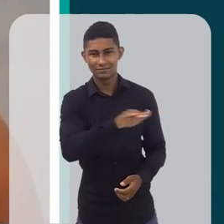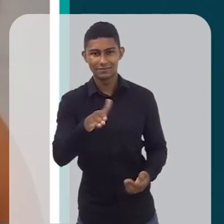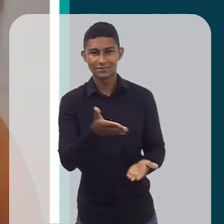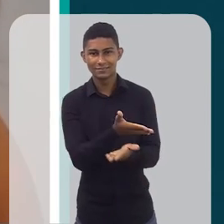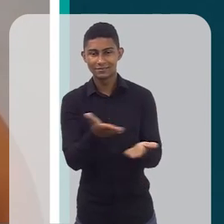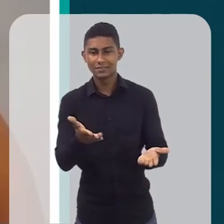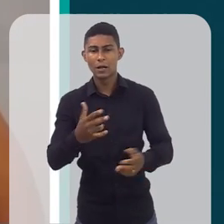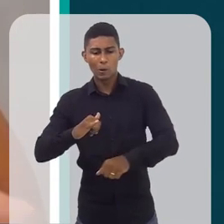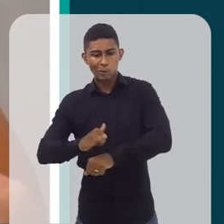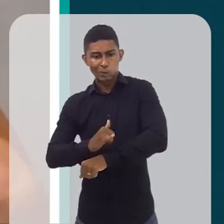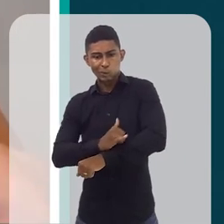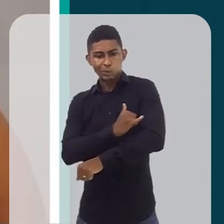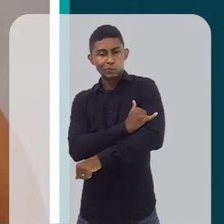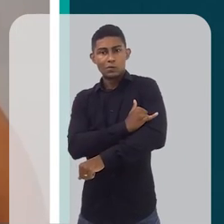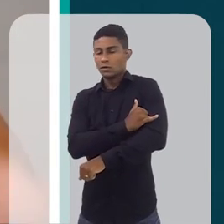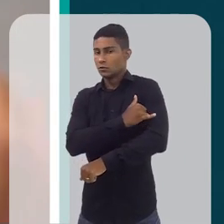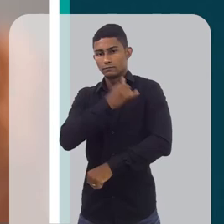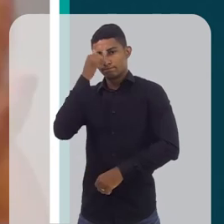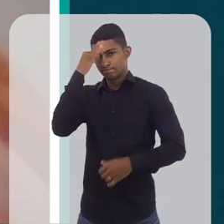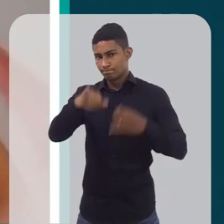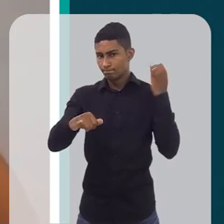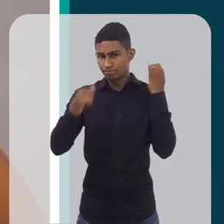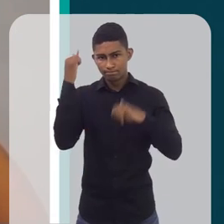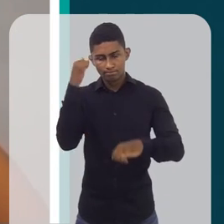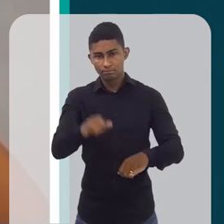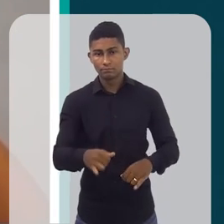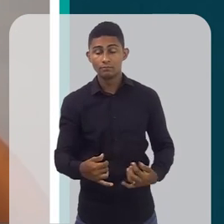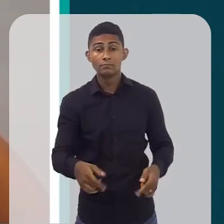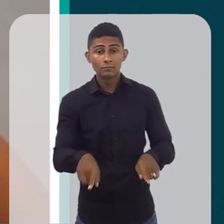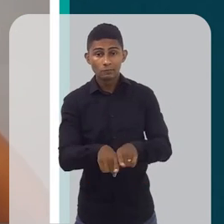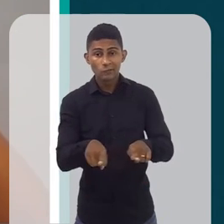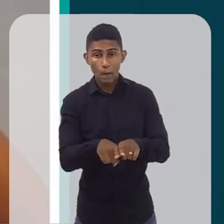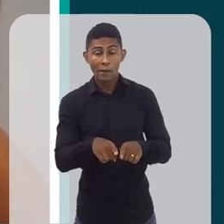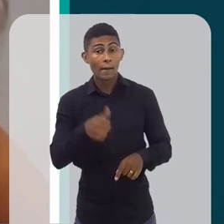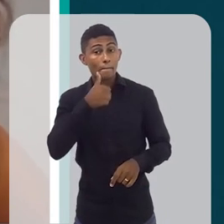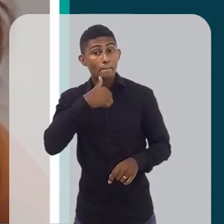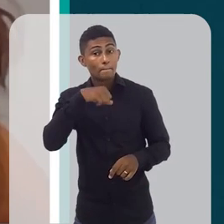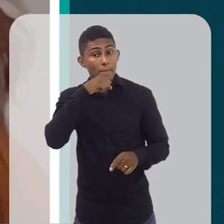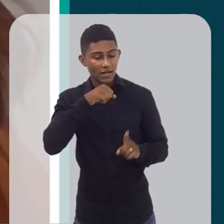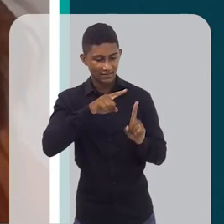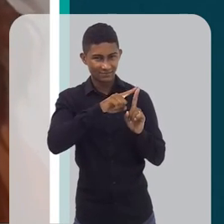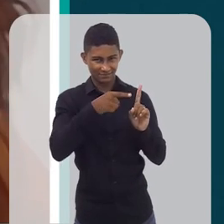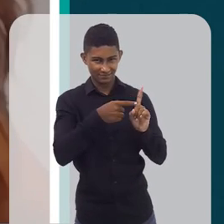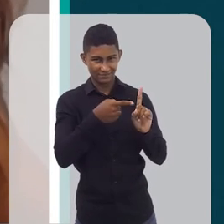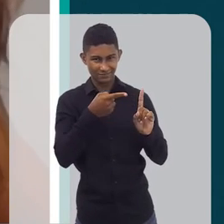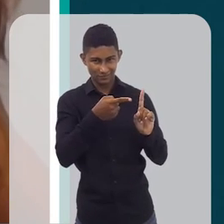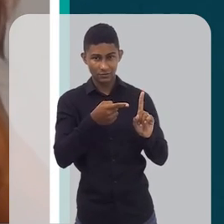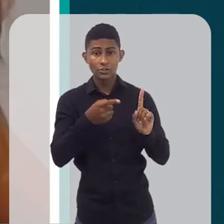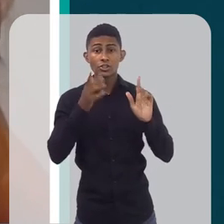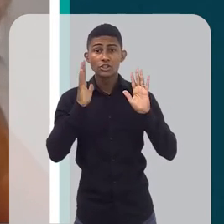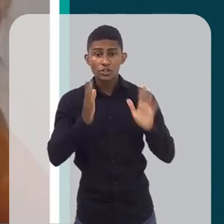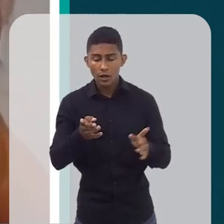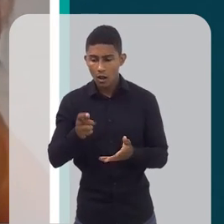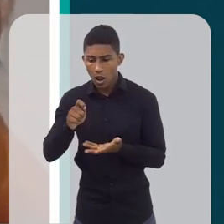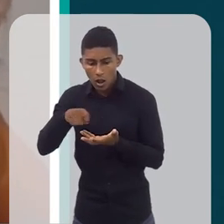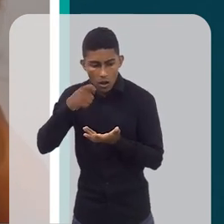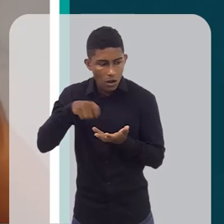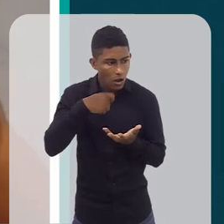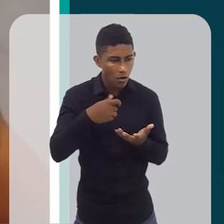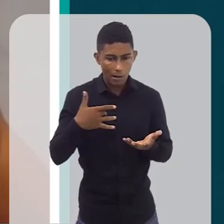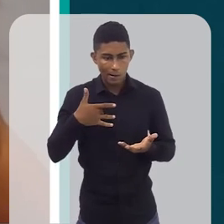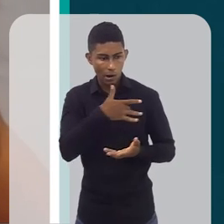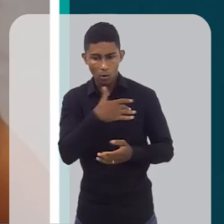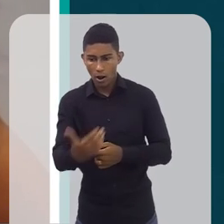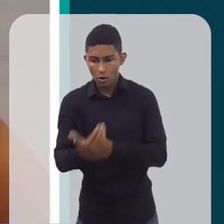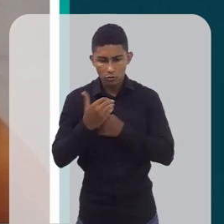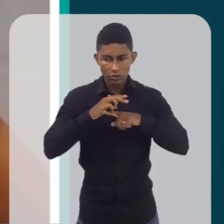da obesidade, já intraútero você já ter a ideia de uma alimentação saudável. Então, é buscar o